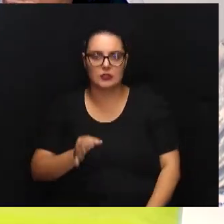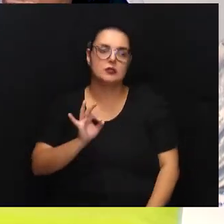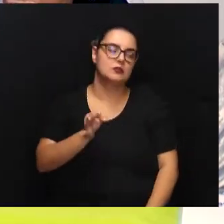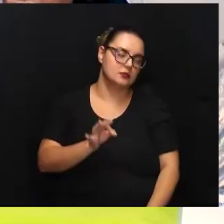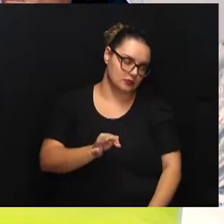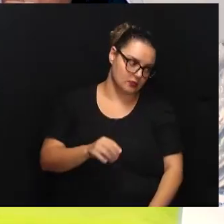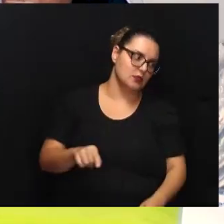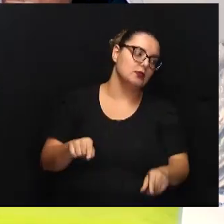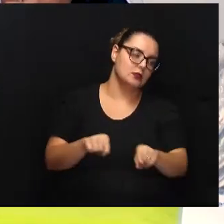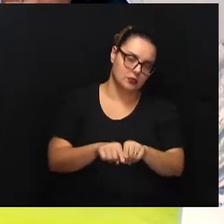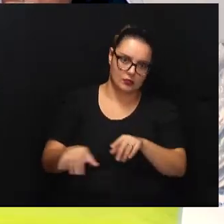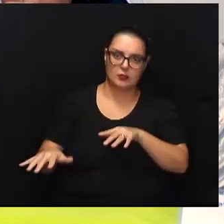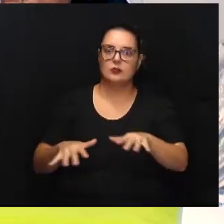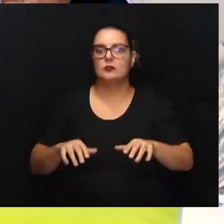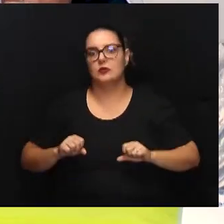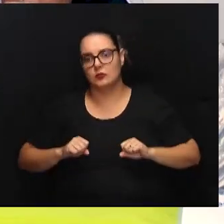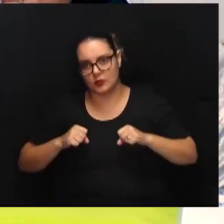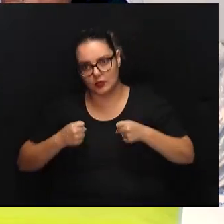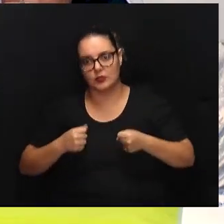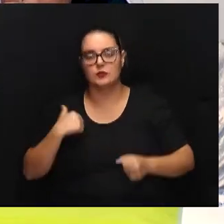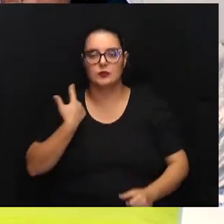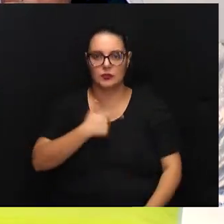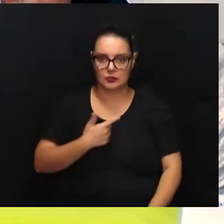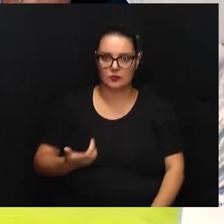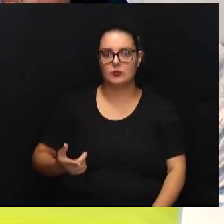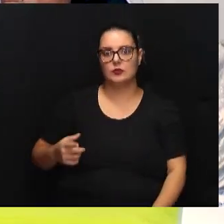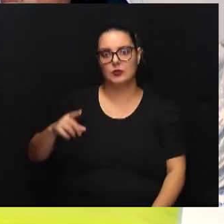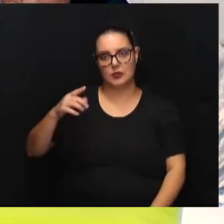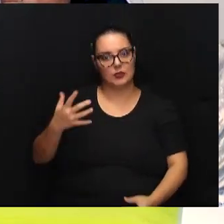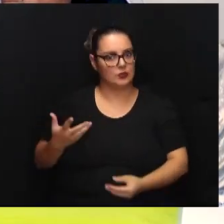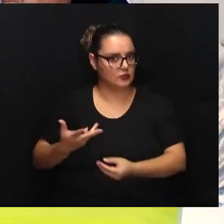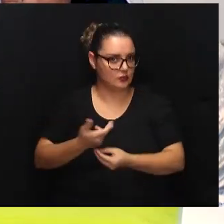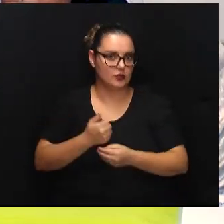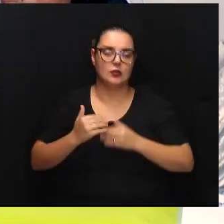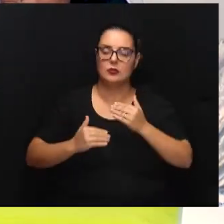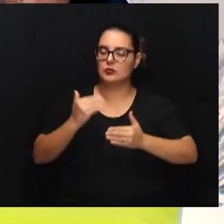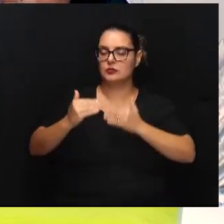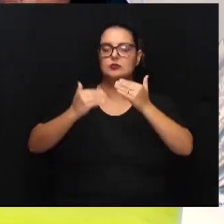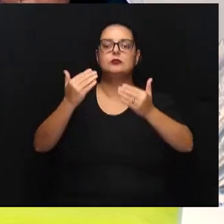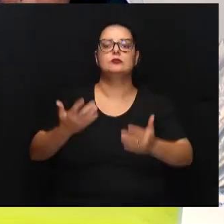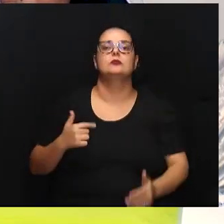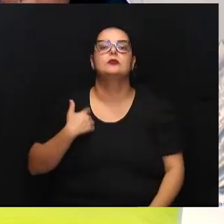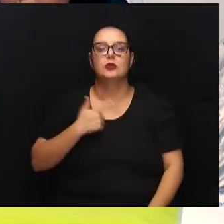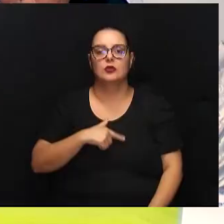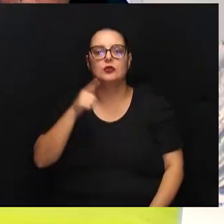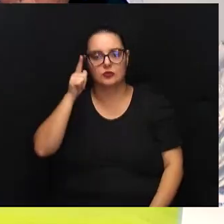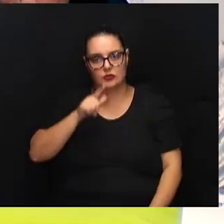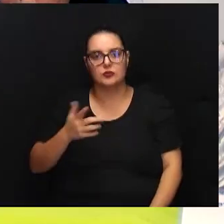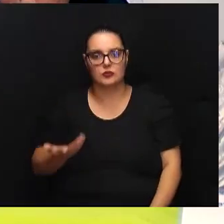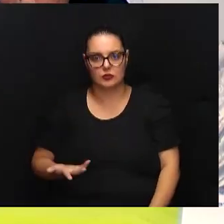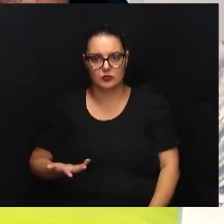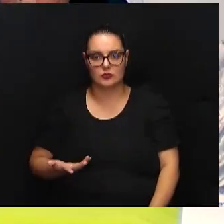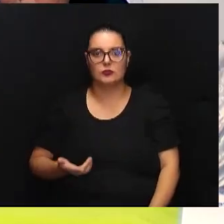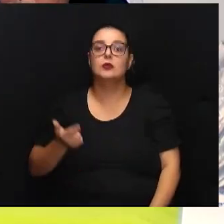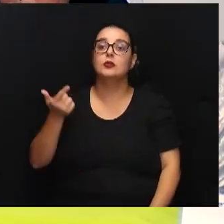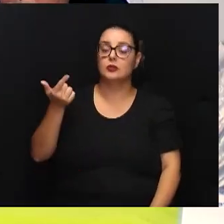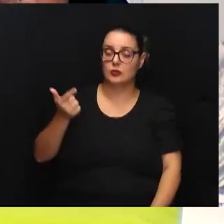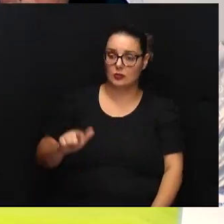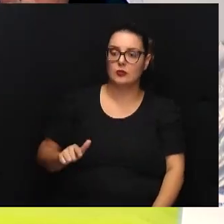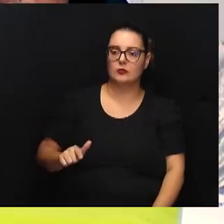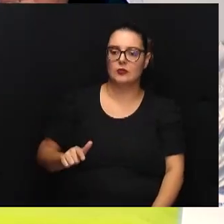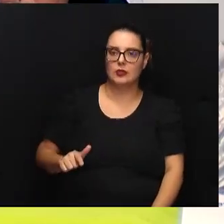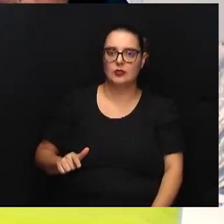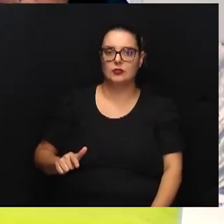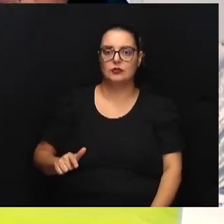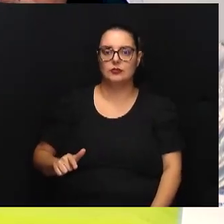gente, e de arte, e de construção, para que a gente consiga, mais uma vez, sair aí com uma parada de